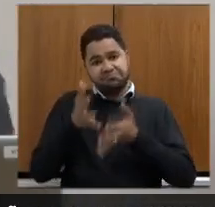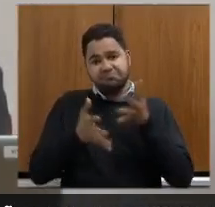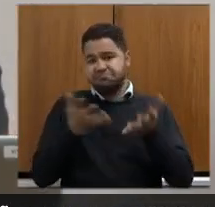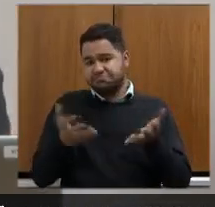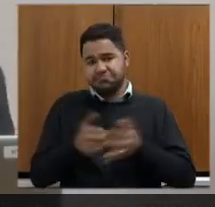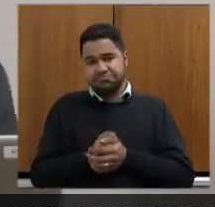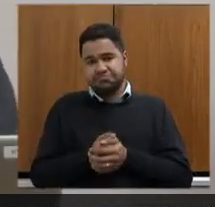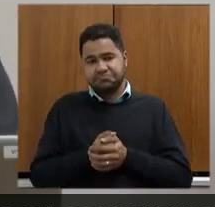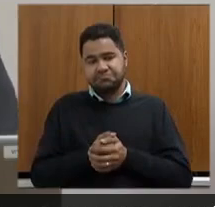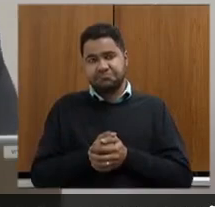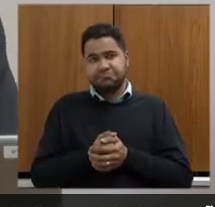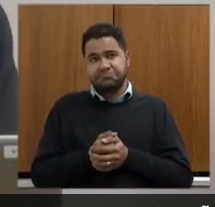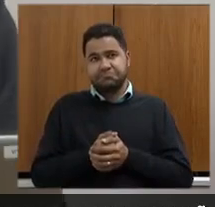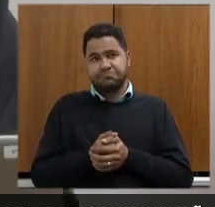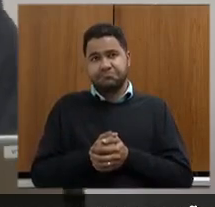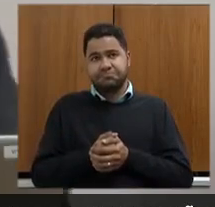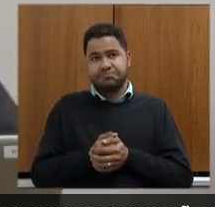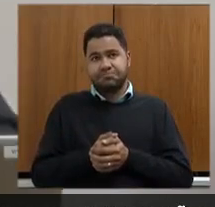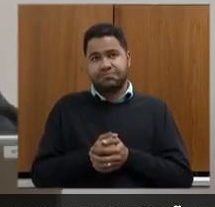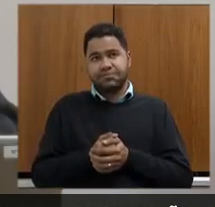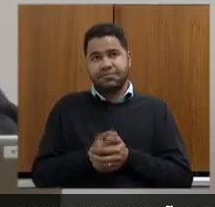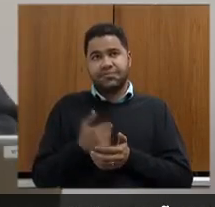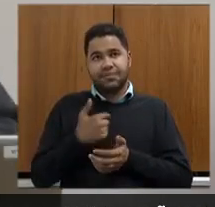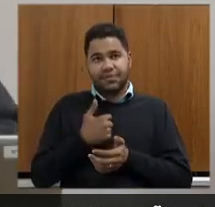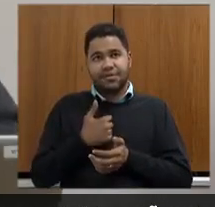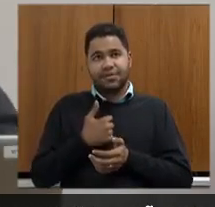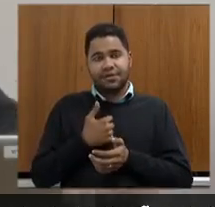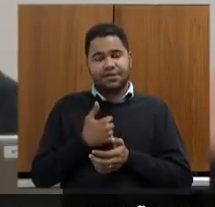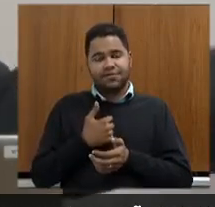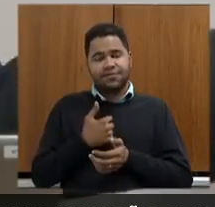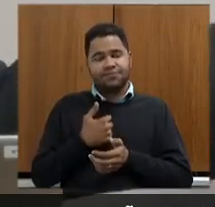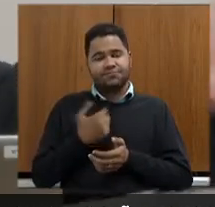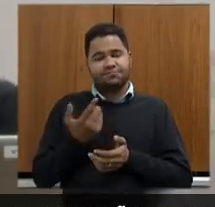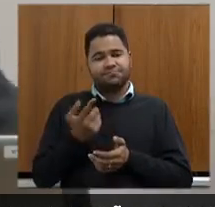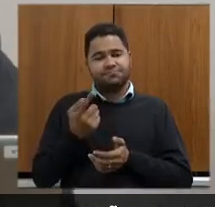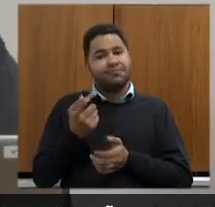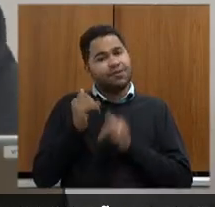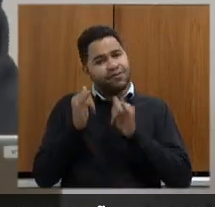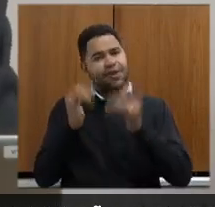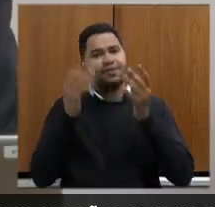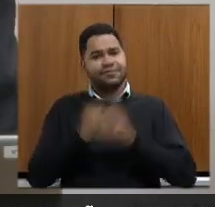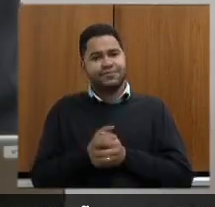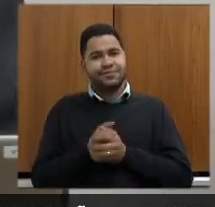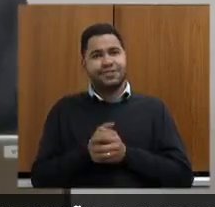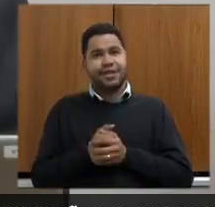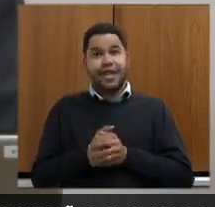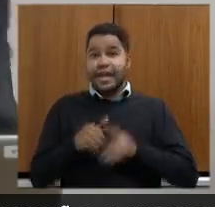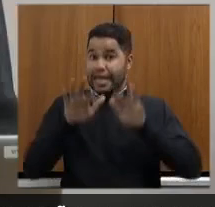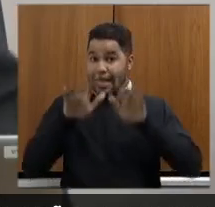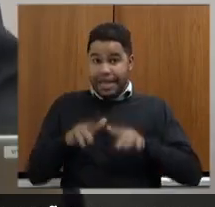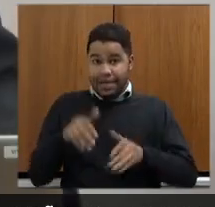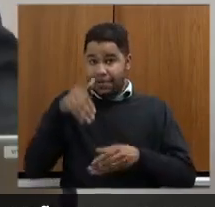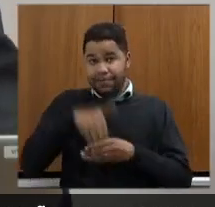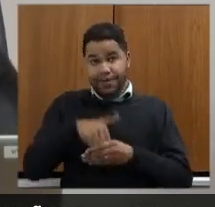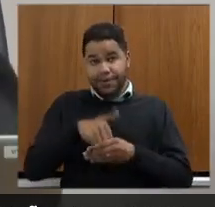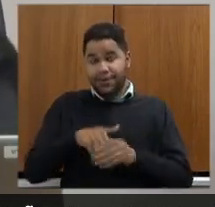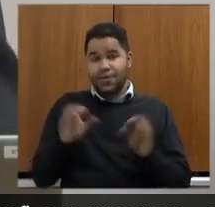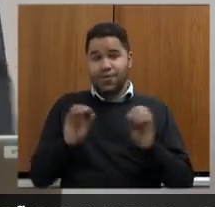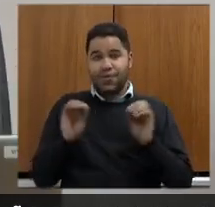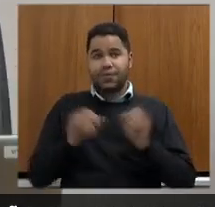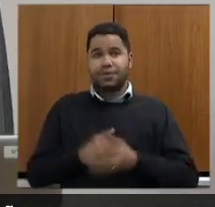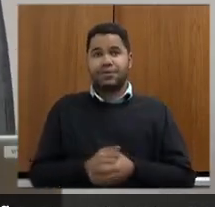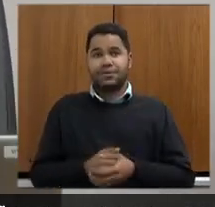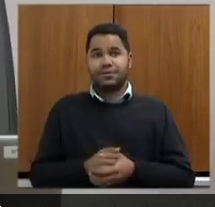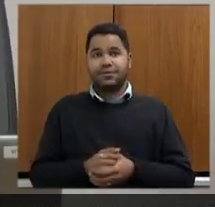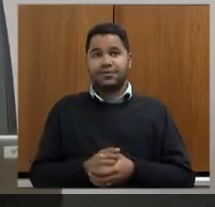e importantes a serem levados em conta como não temos é que alimenta a votar